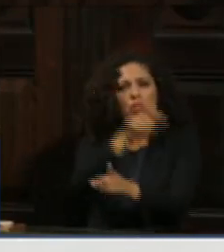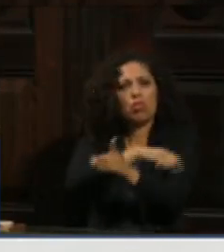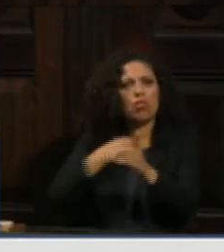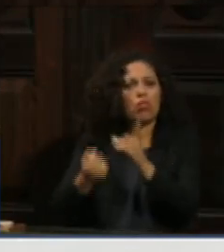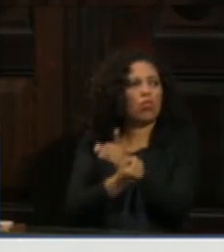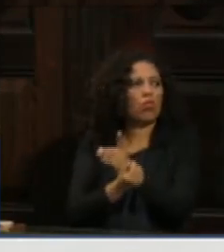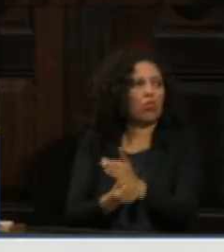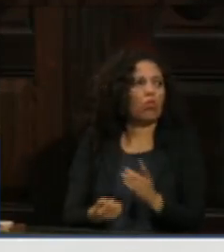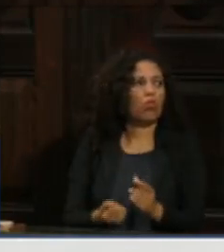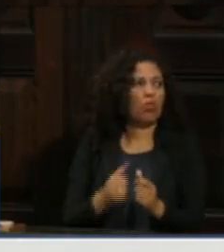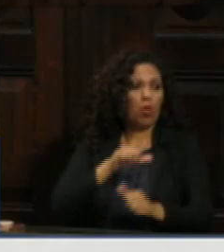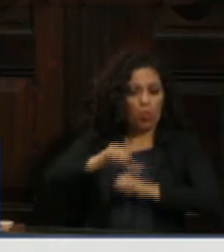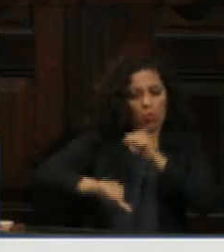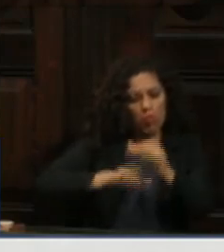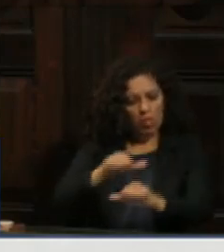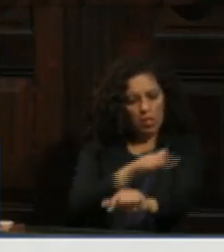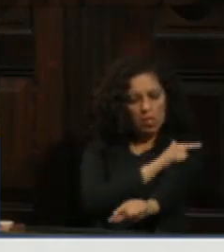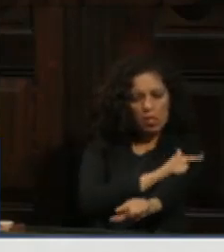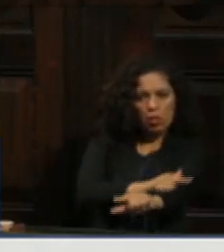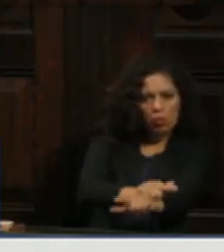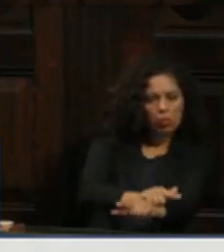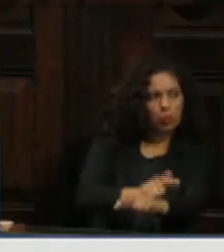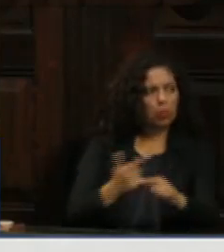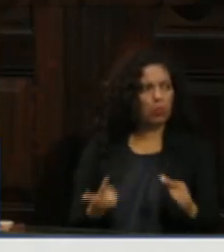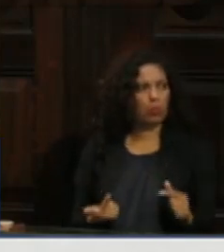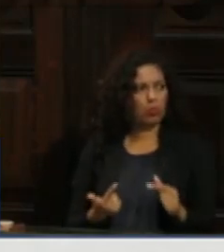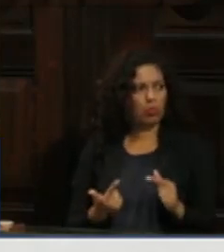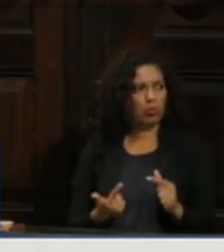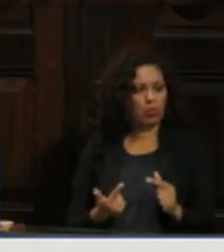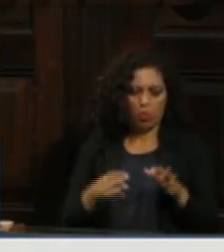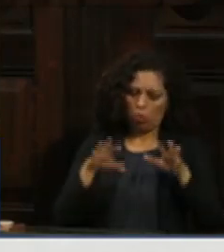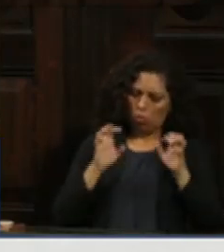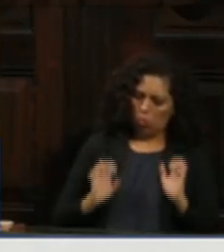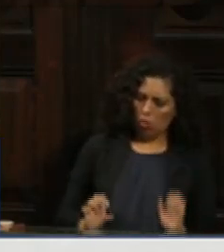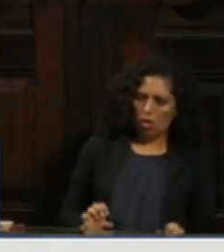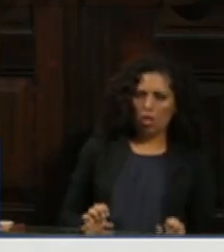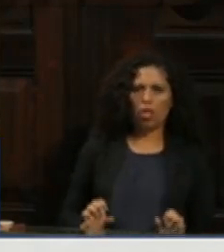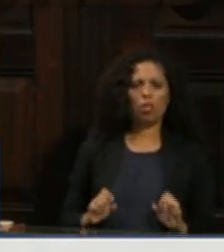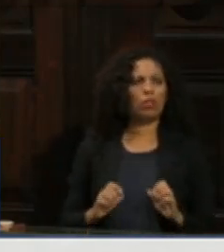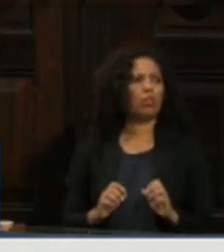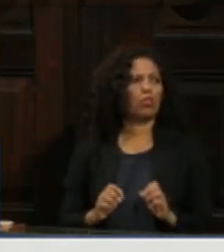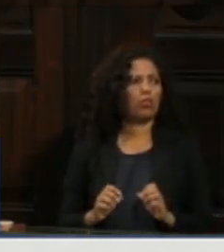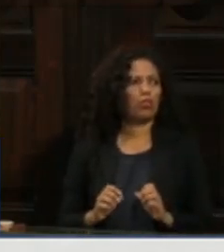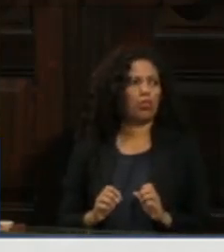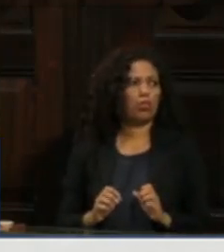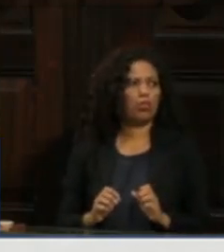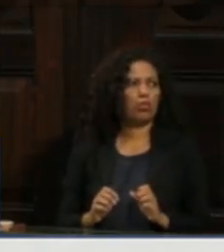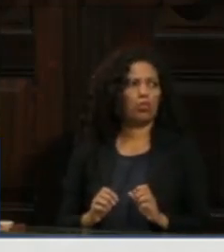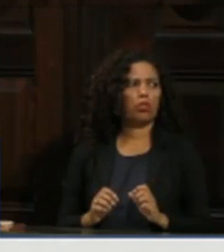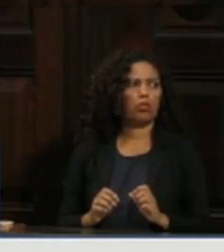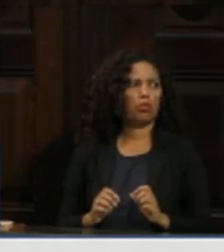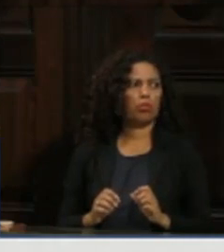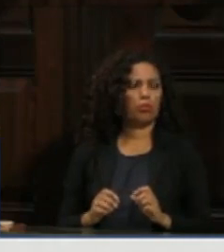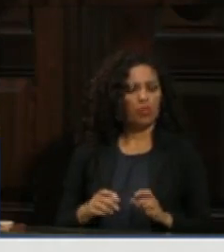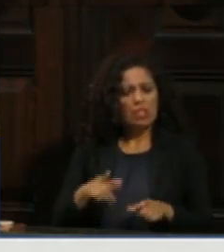continuam entendendo que parece que todos somos iguais, isso perde um pouco a